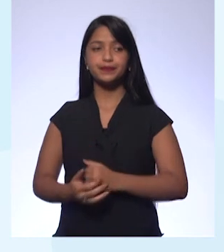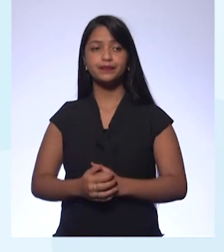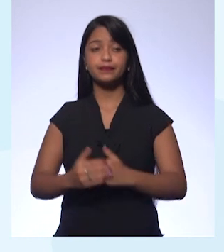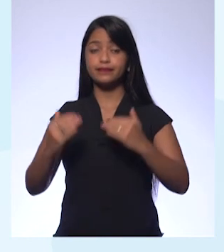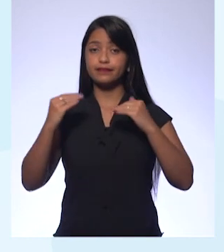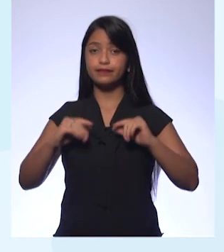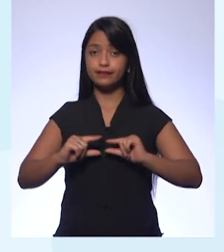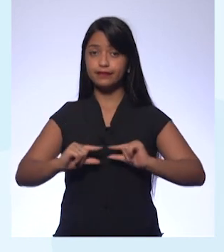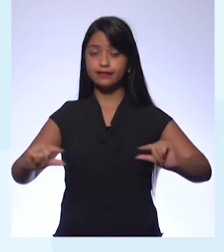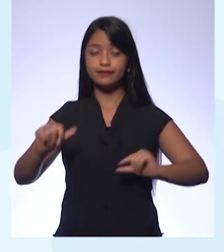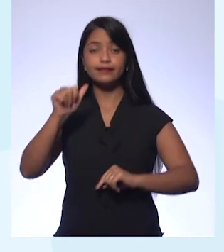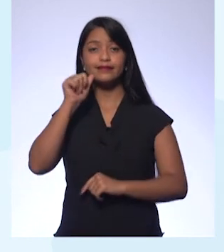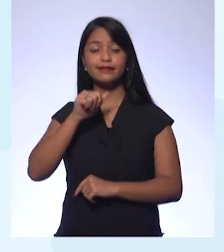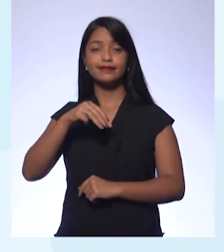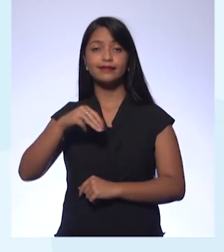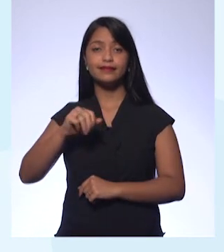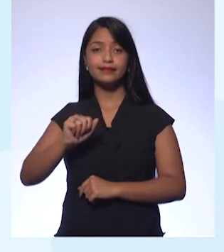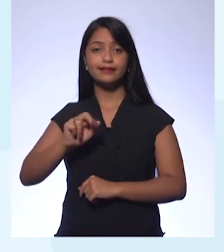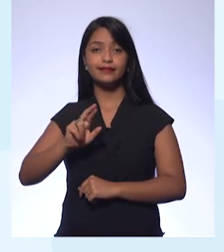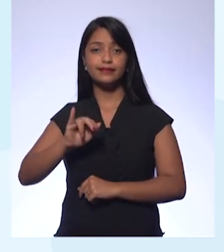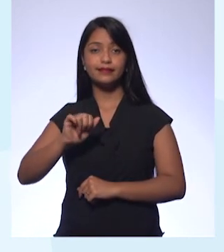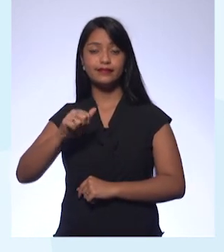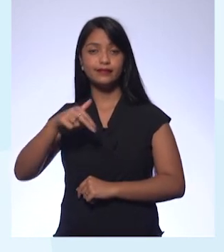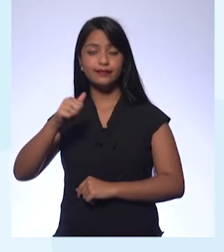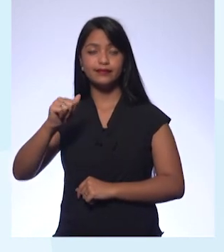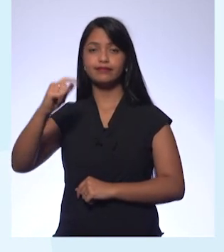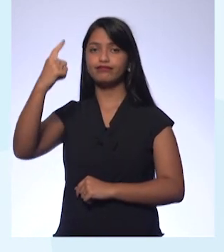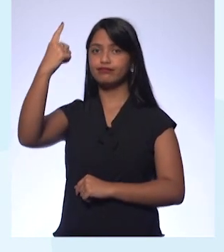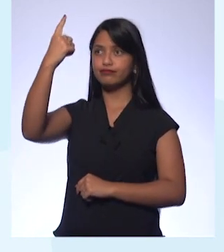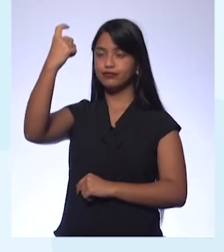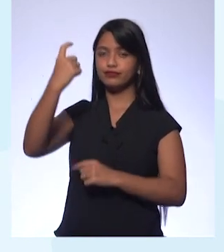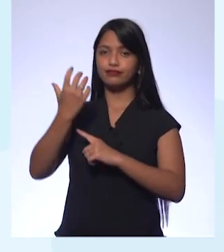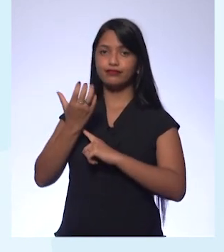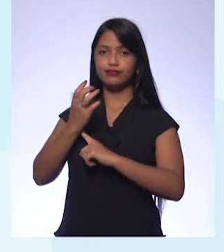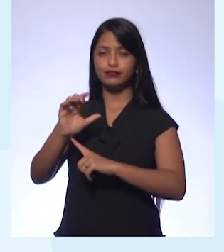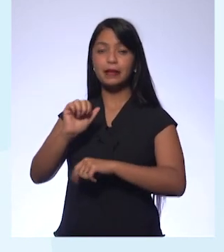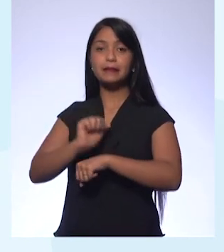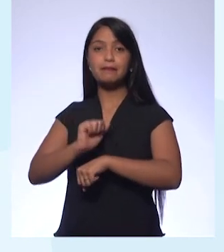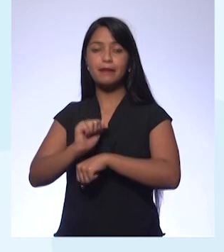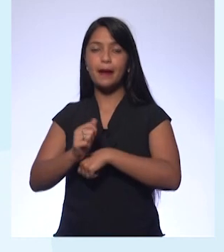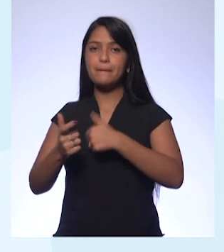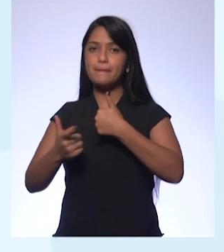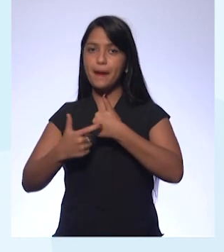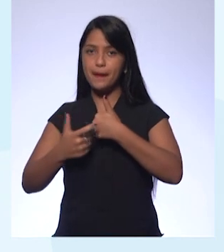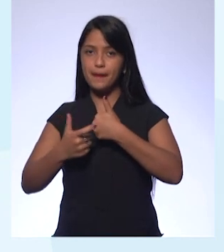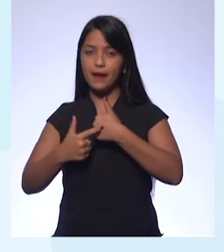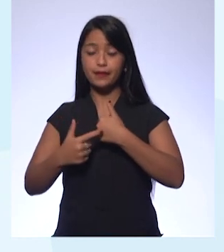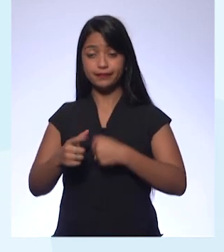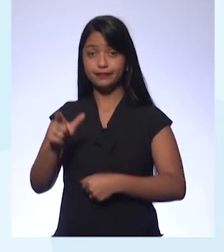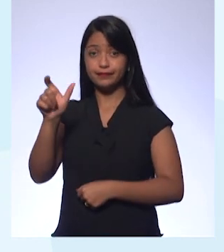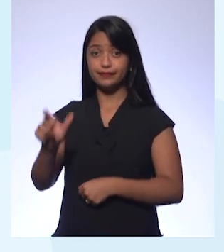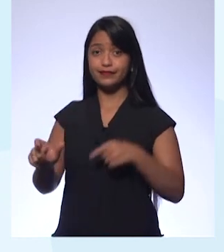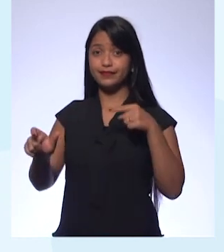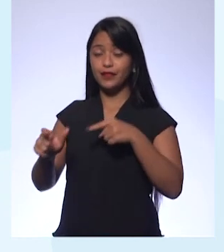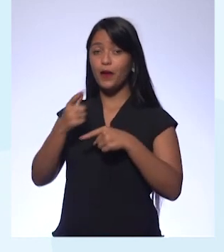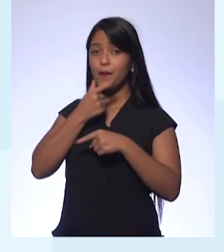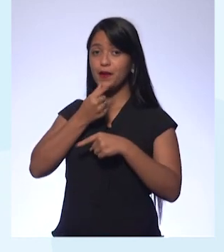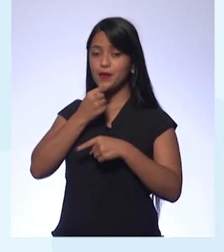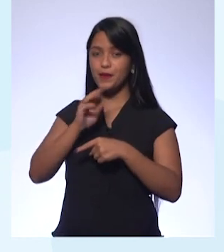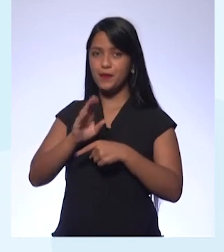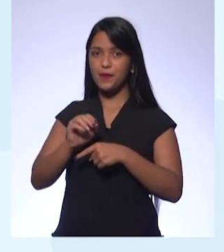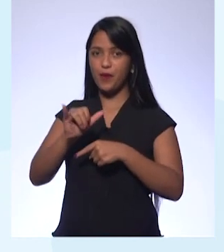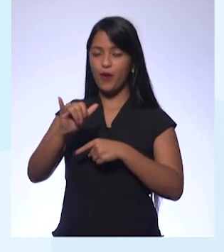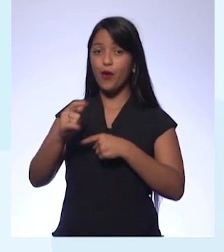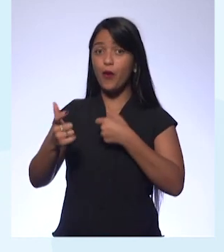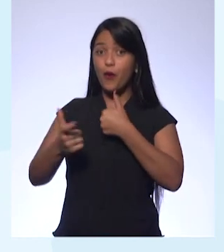selfie, posta nas redes sociais e guarda ansiosa pelos likes. Quando aquele boy curte a foto, ela corre para o zap e